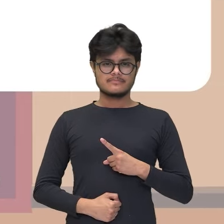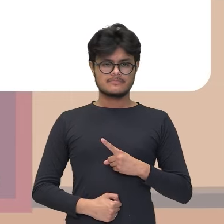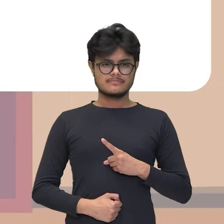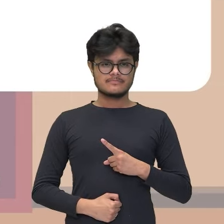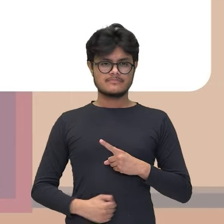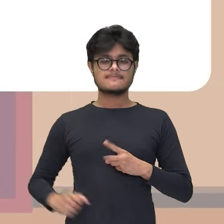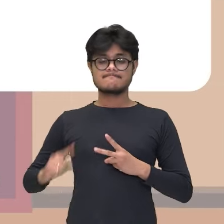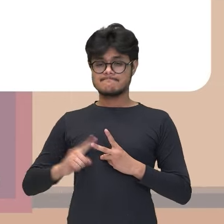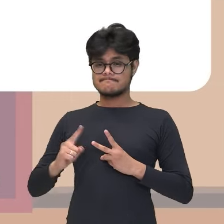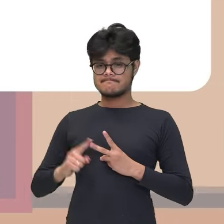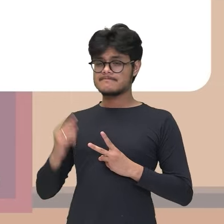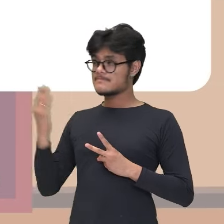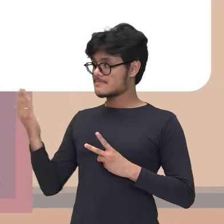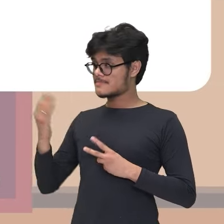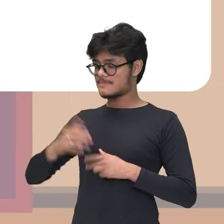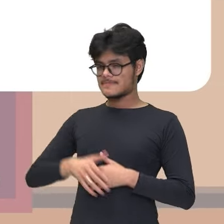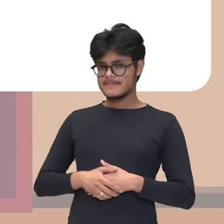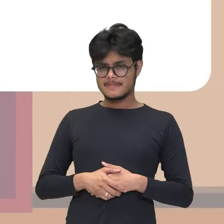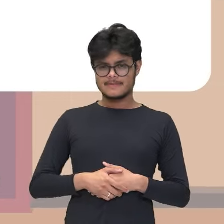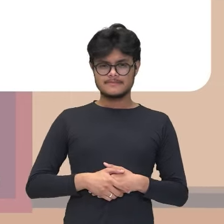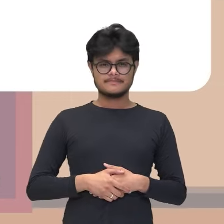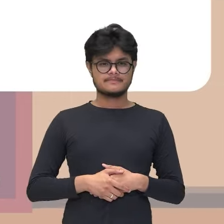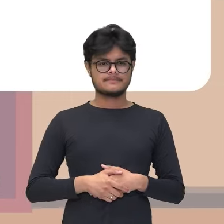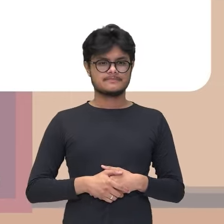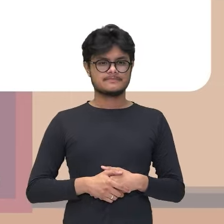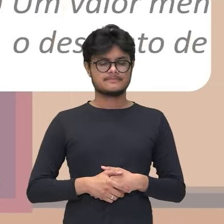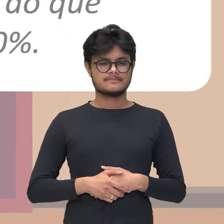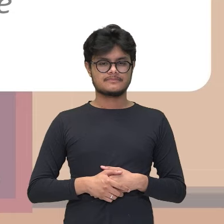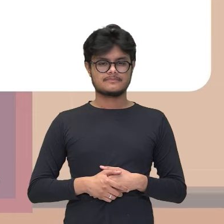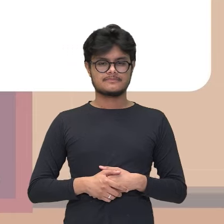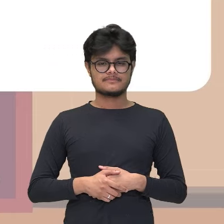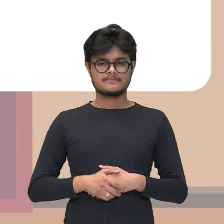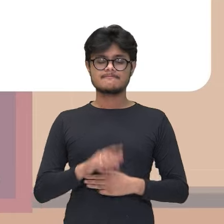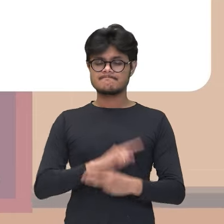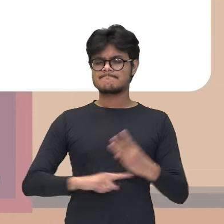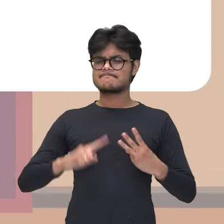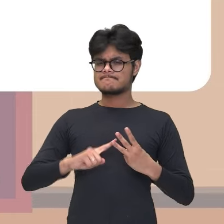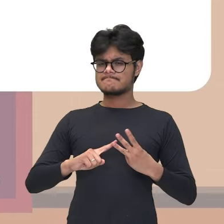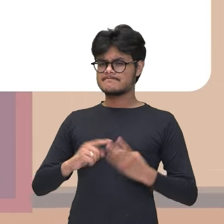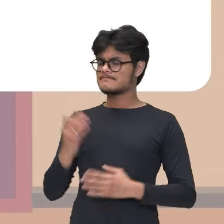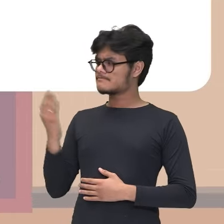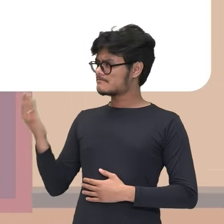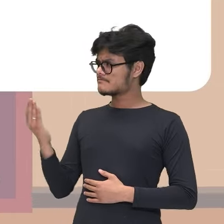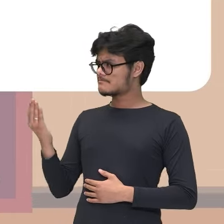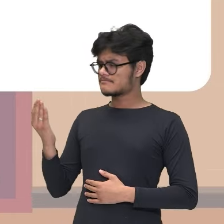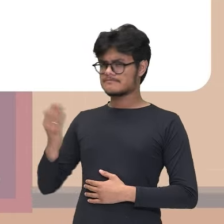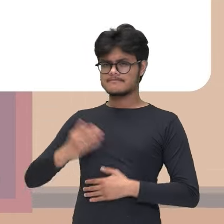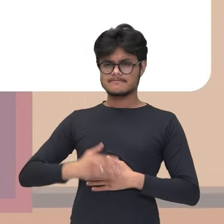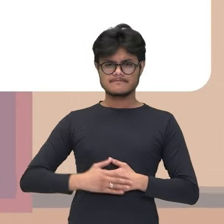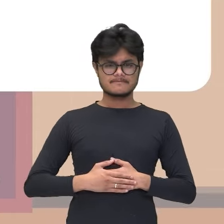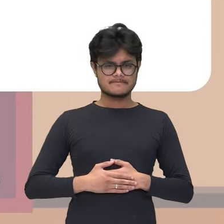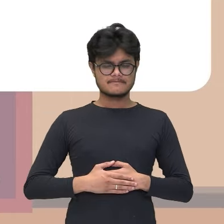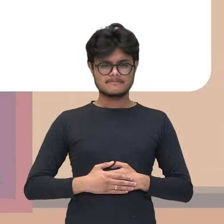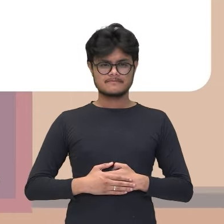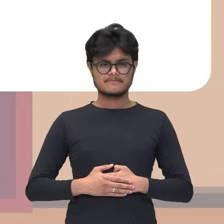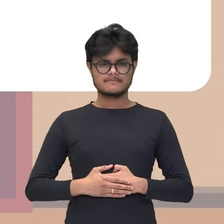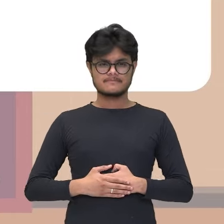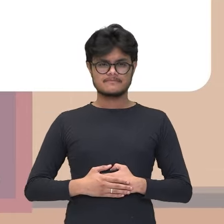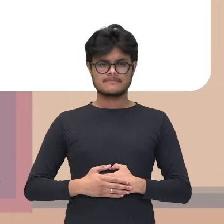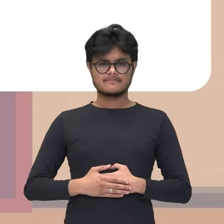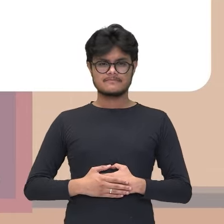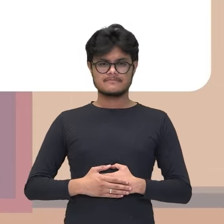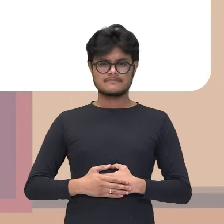R$100. B. O mesmo valor, R$100. C. Um valor menor do que o desconto